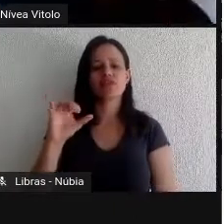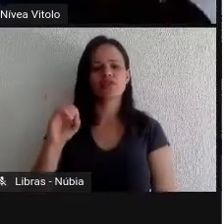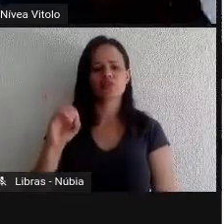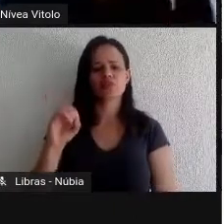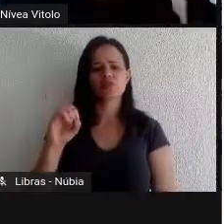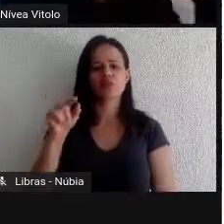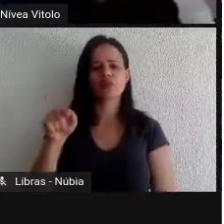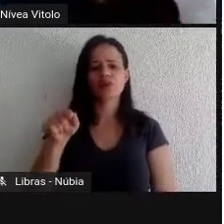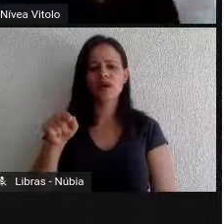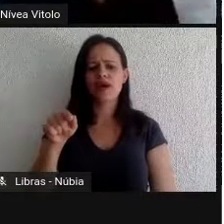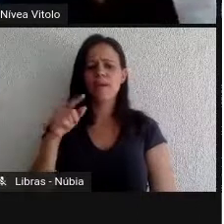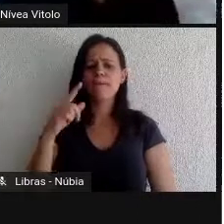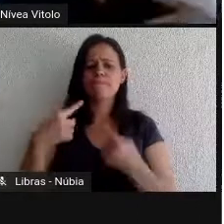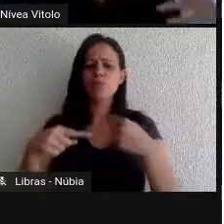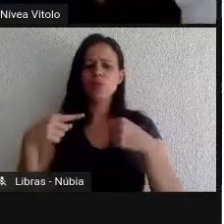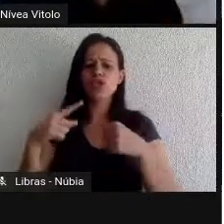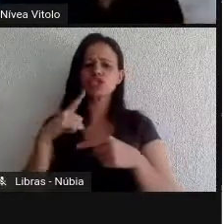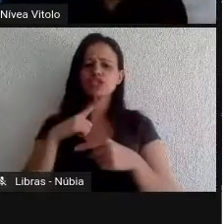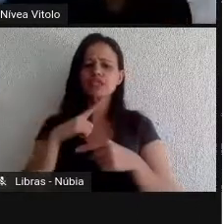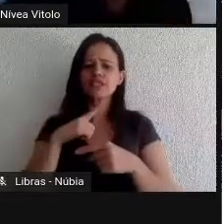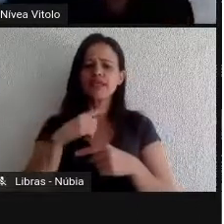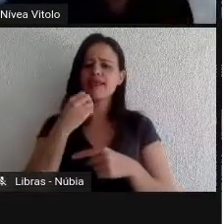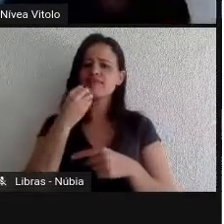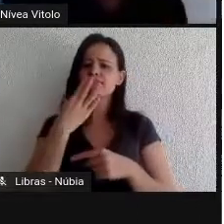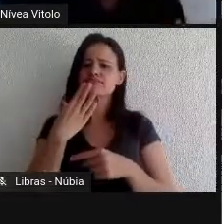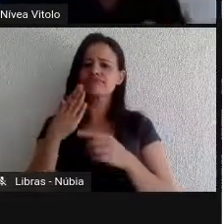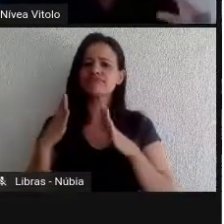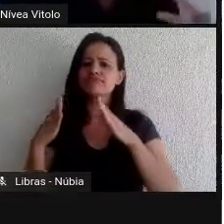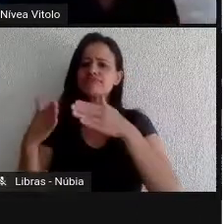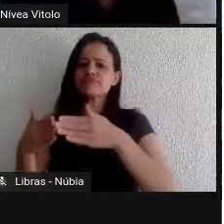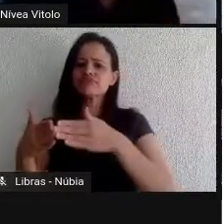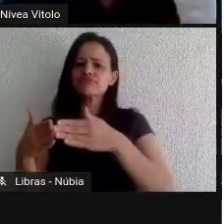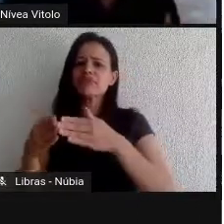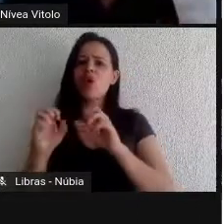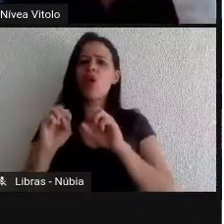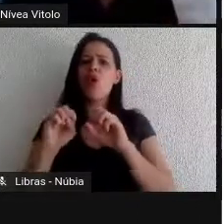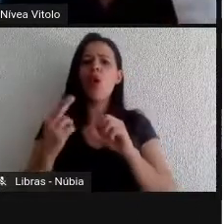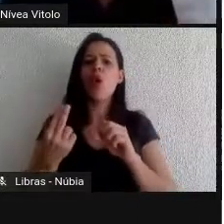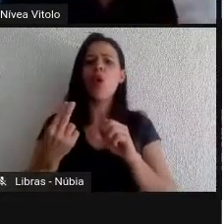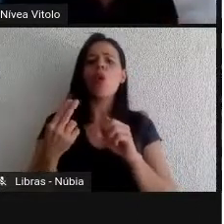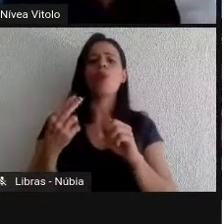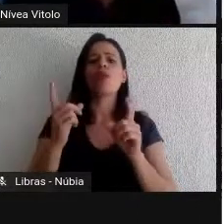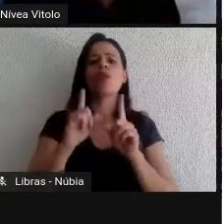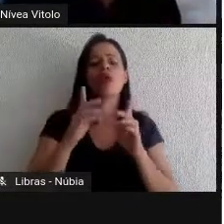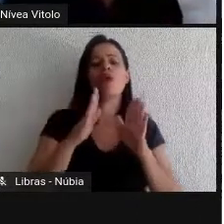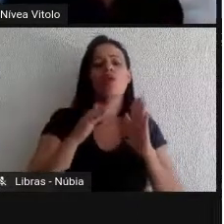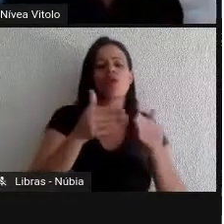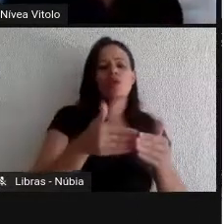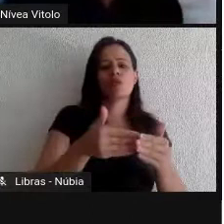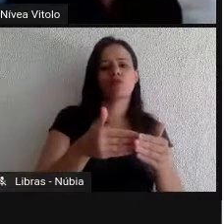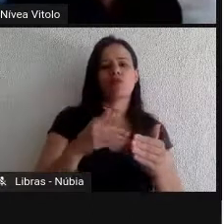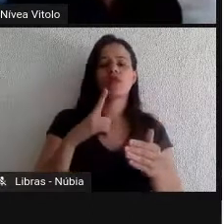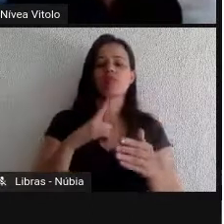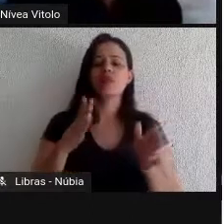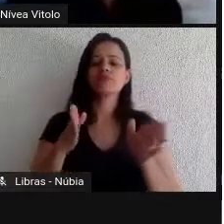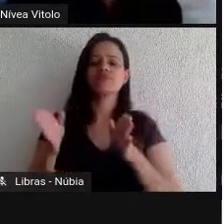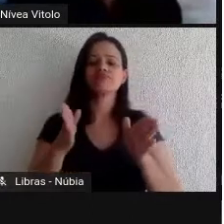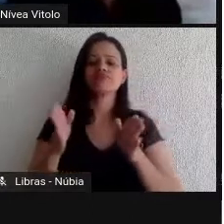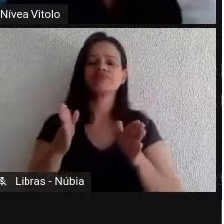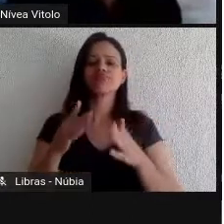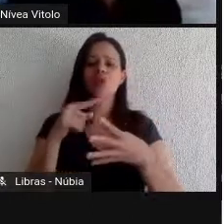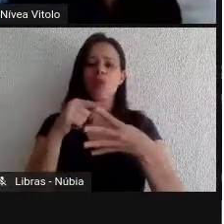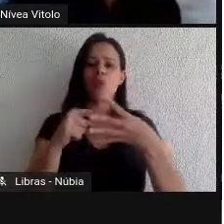ela possui benefícios concentrados ou difusos e custos concentrados ou difusos. E daí eu pude classificar em uma dessas 4 categorias